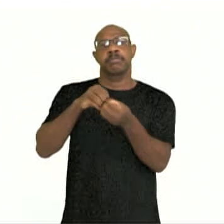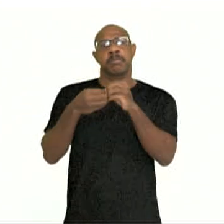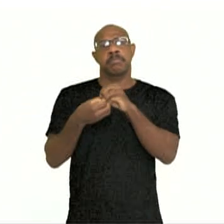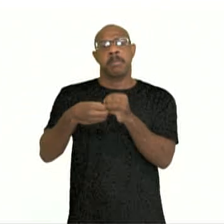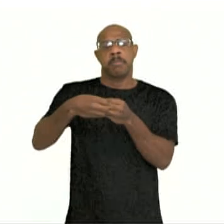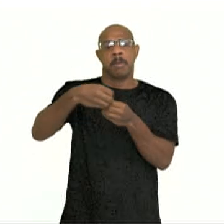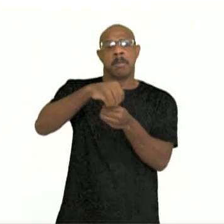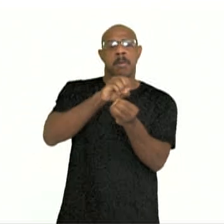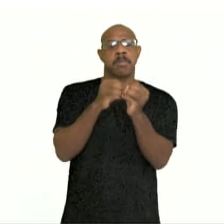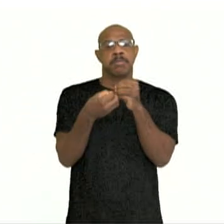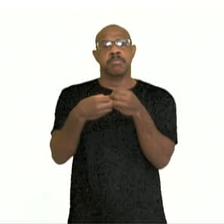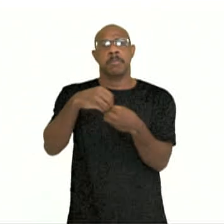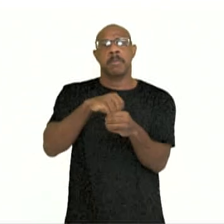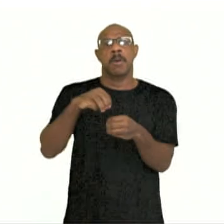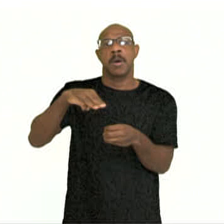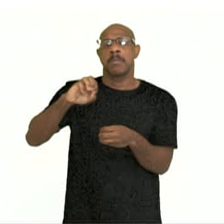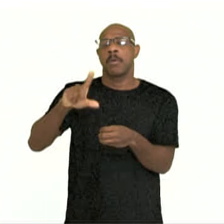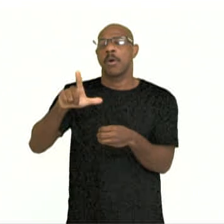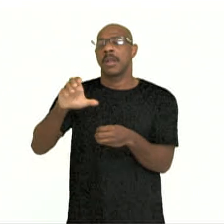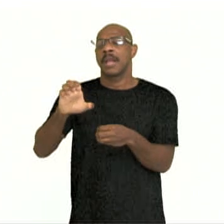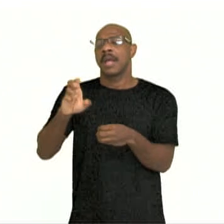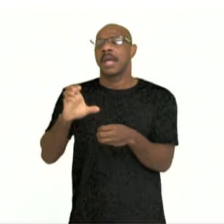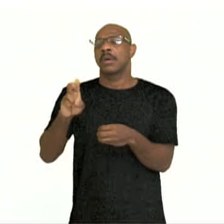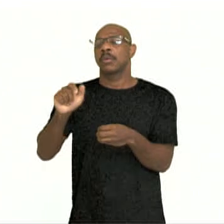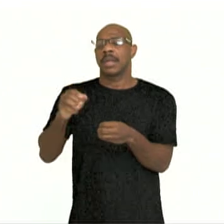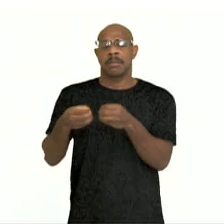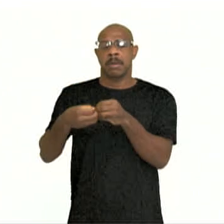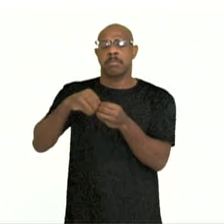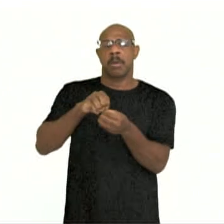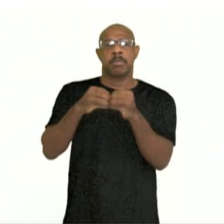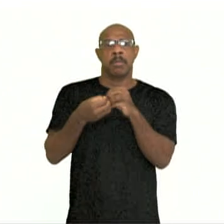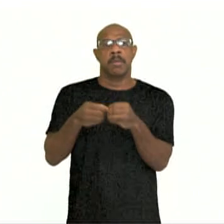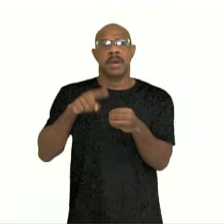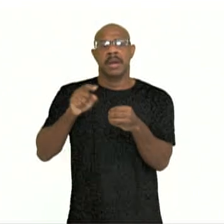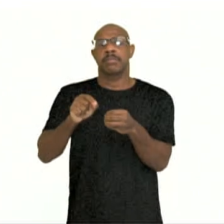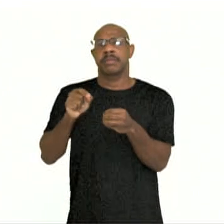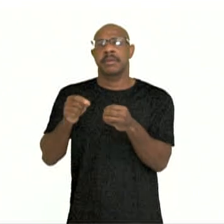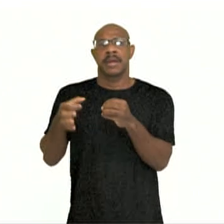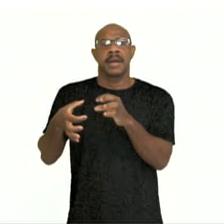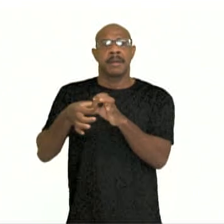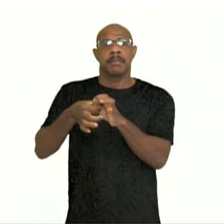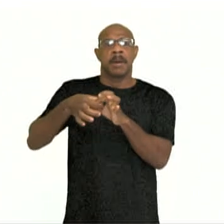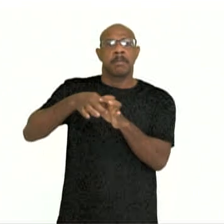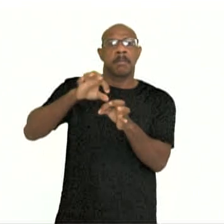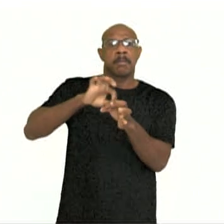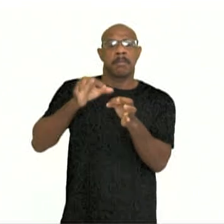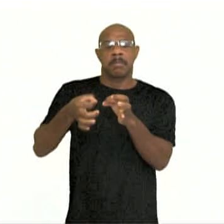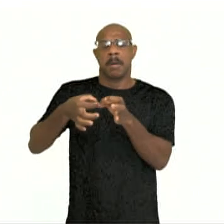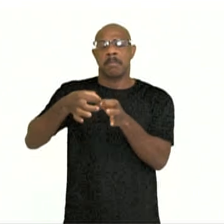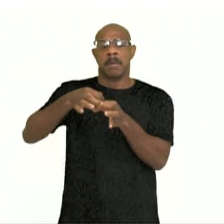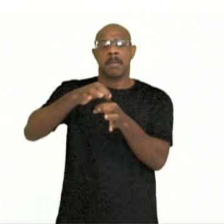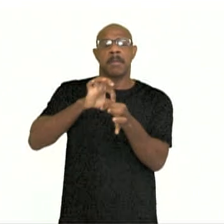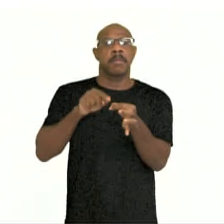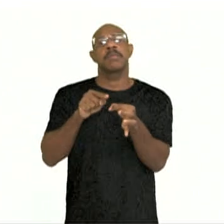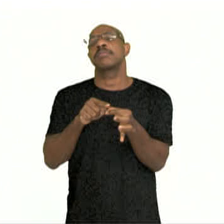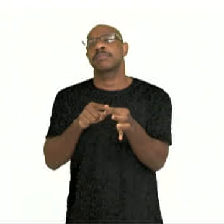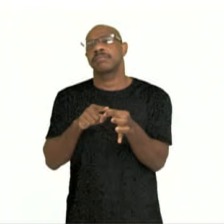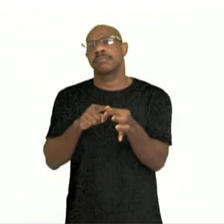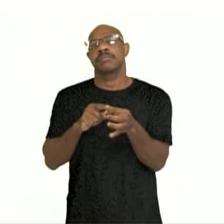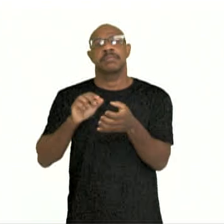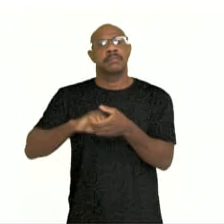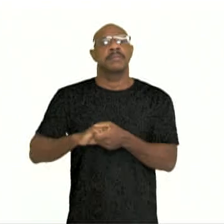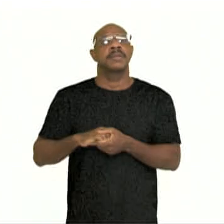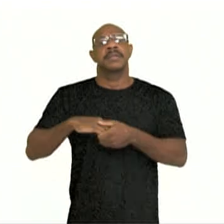irá formar a substância. Então, isto é a ligação química. Nas ligações